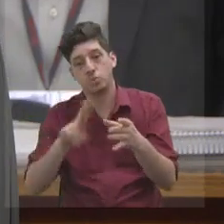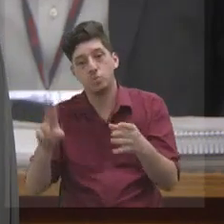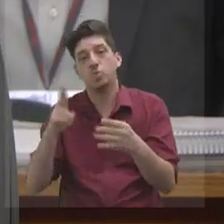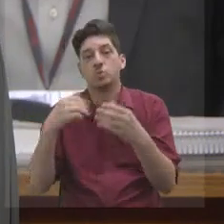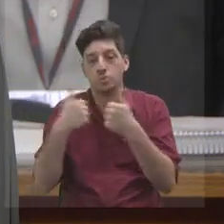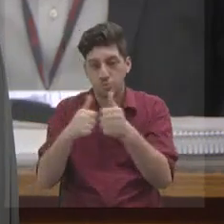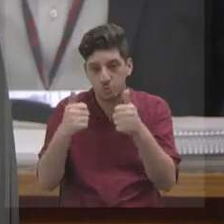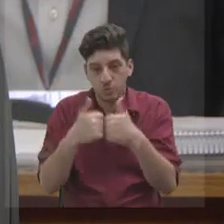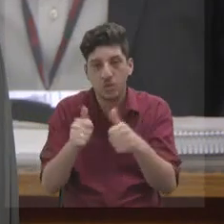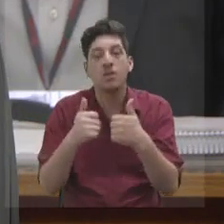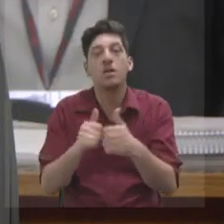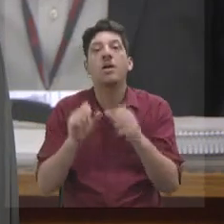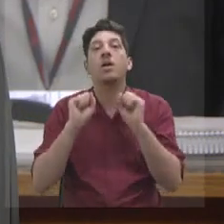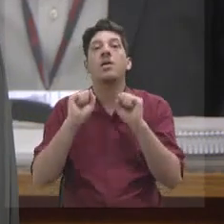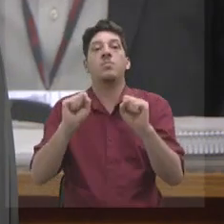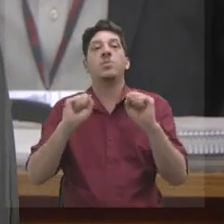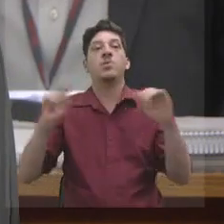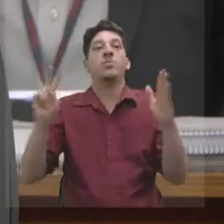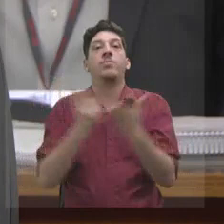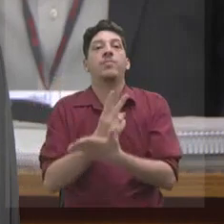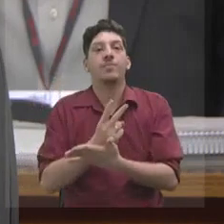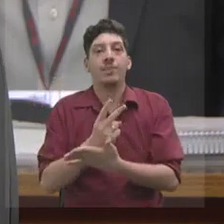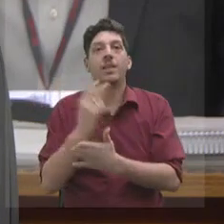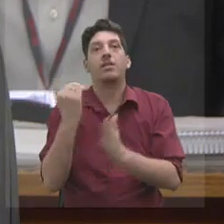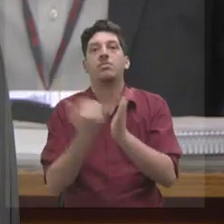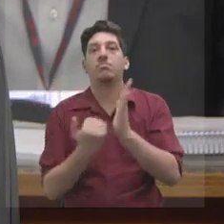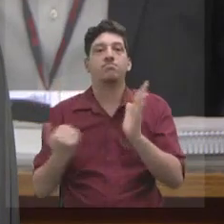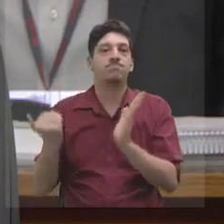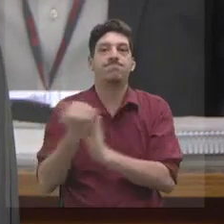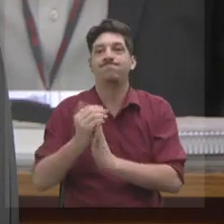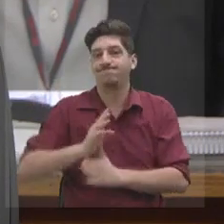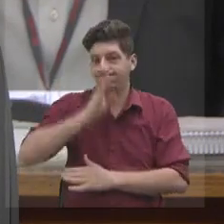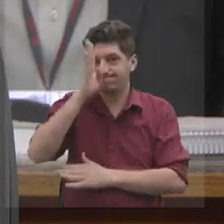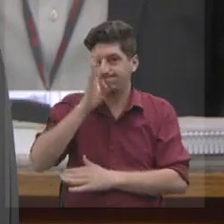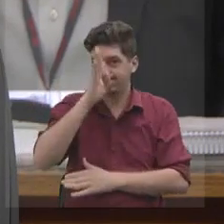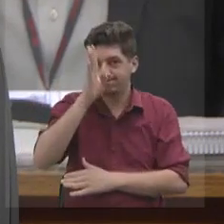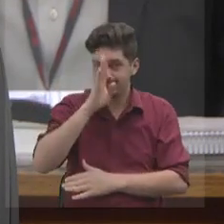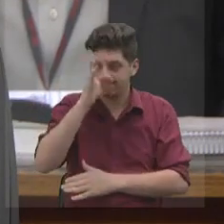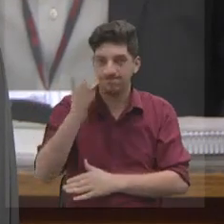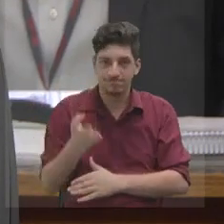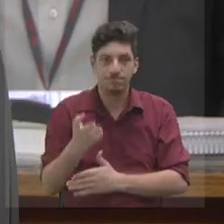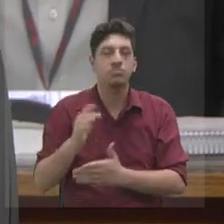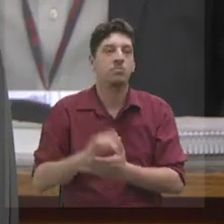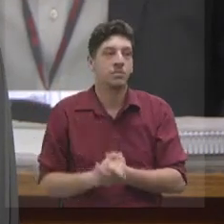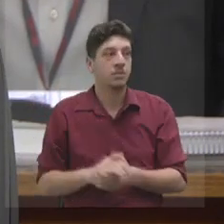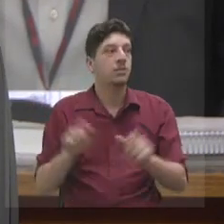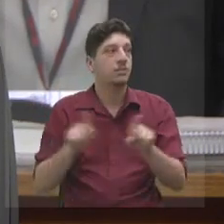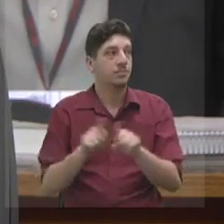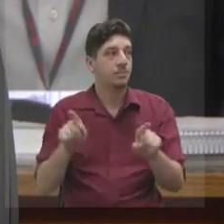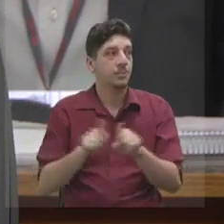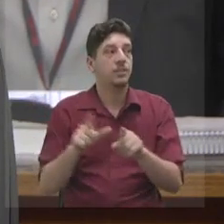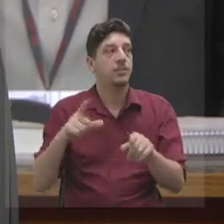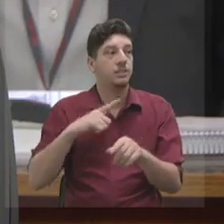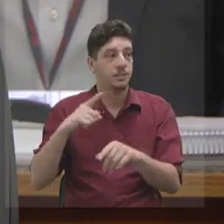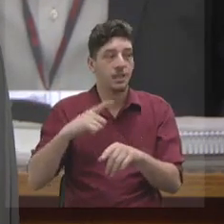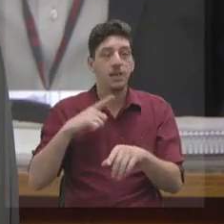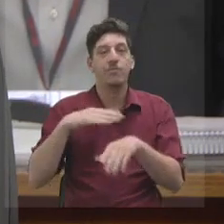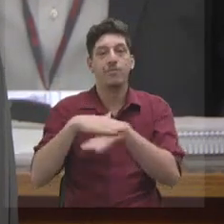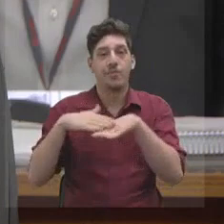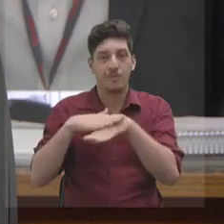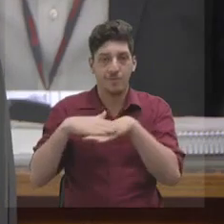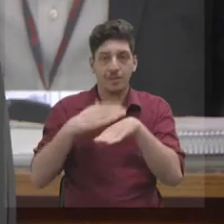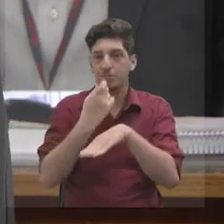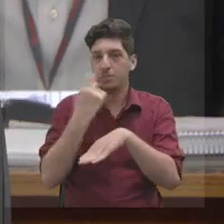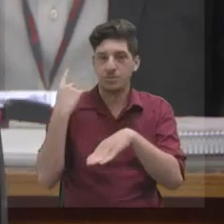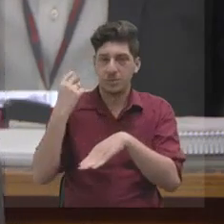até gerar um super ave de um sistema e não deve né então assim aqui a gente teve uma conversa recente com com prefeito forte com a